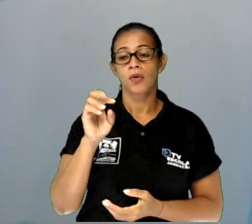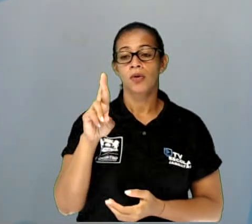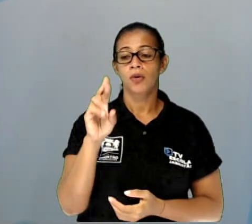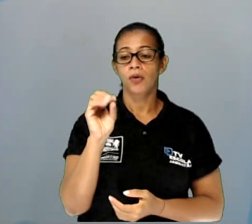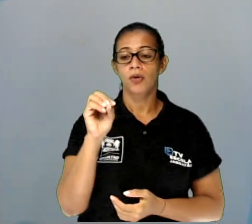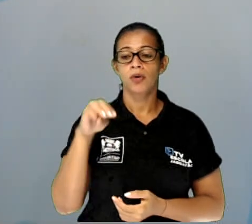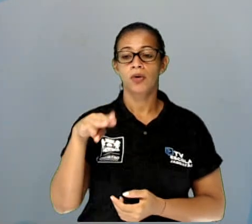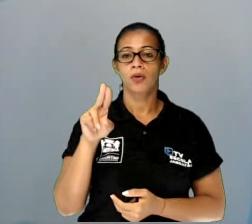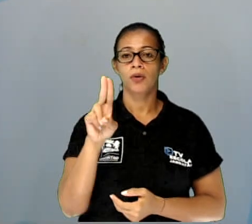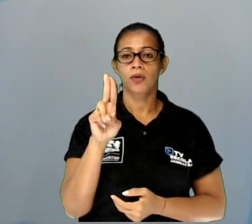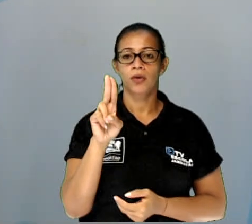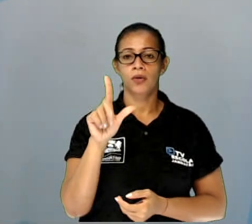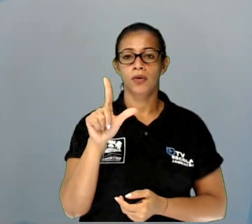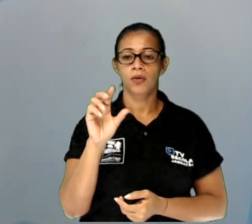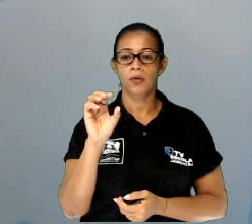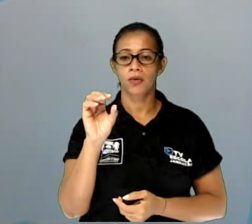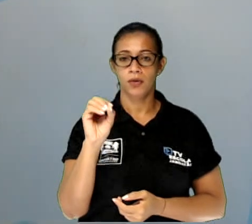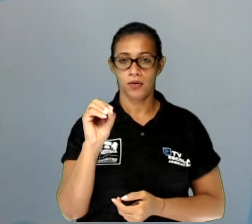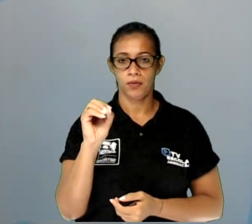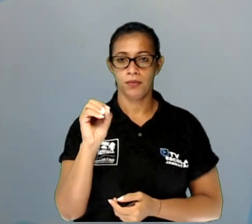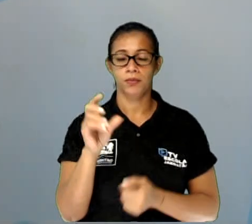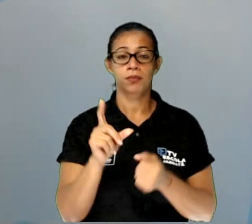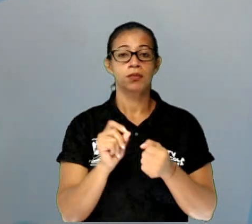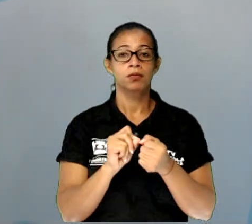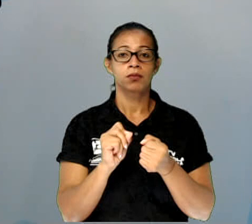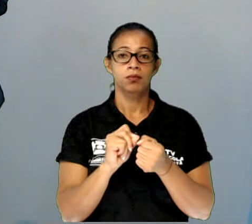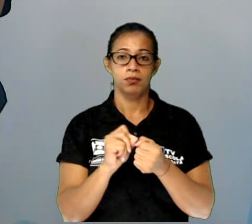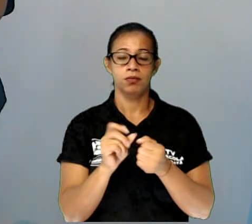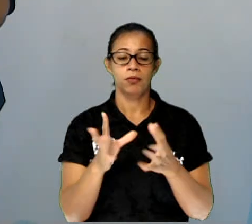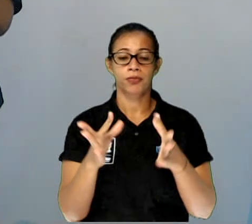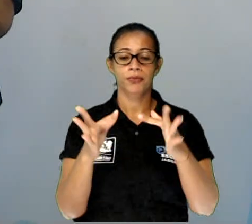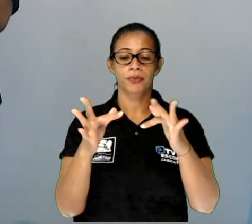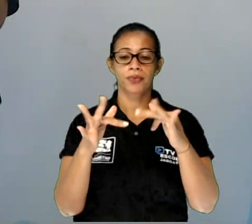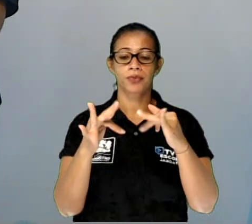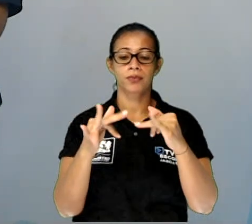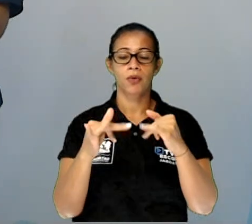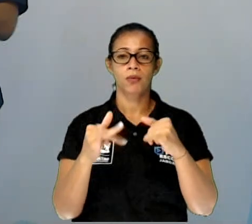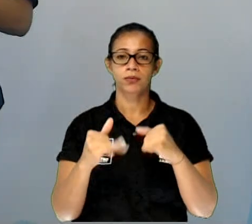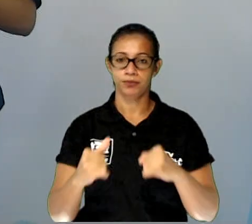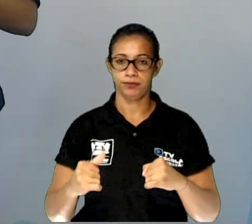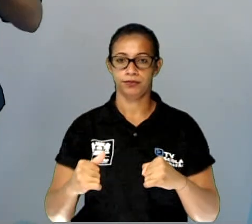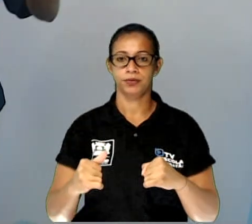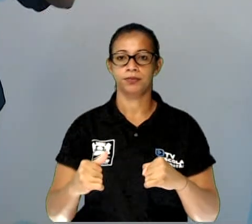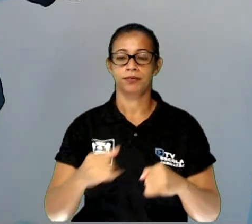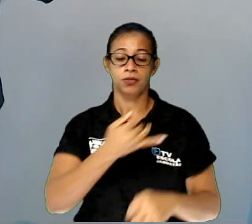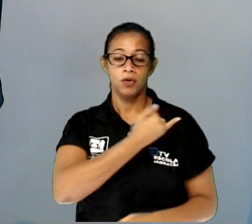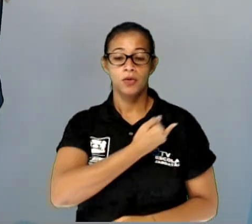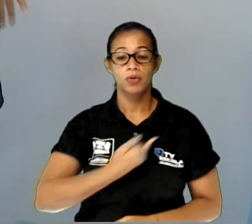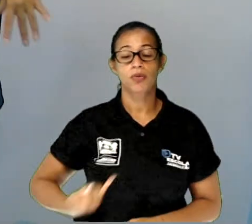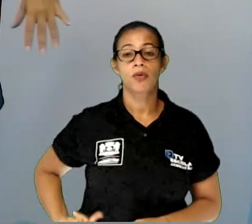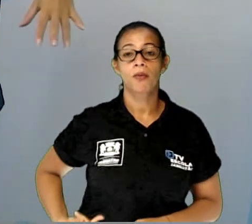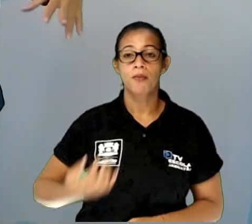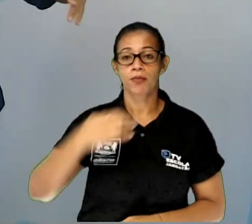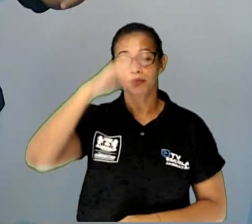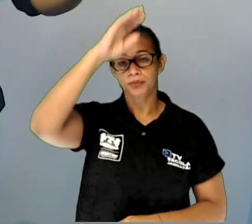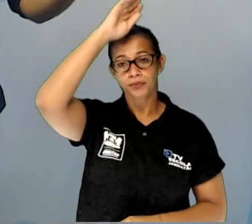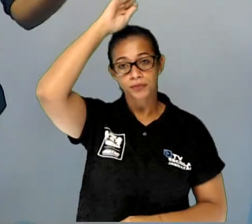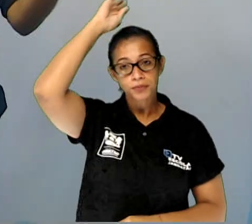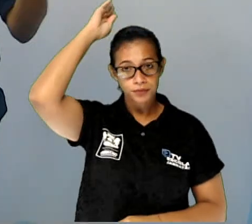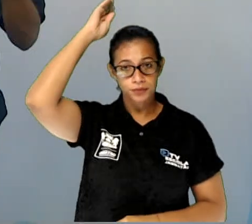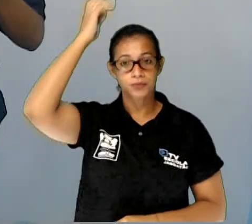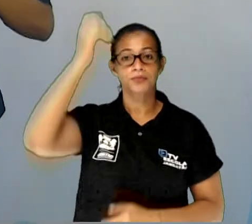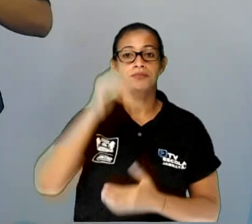de 476, marcando ali o fim do Império Romano. Então, ali, as invasões bárbaras,